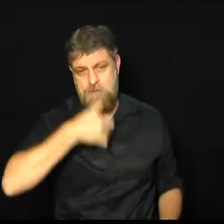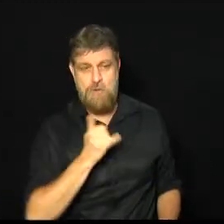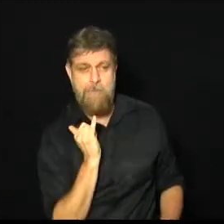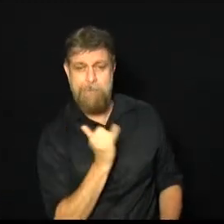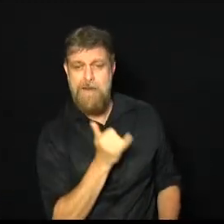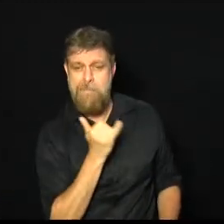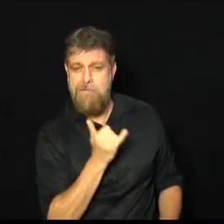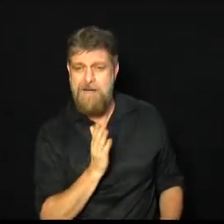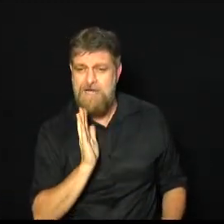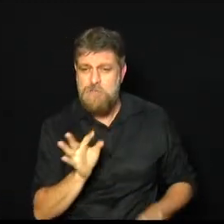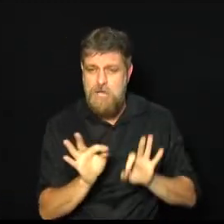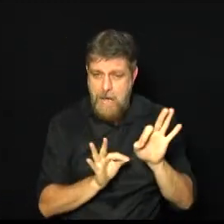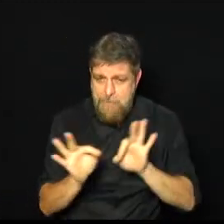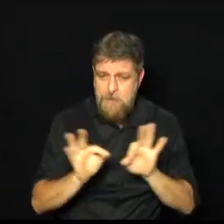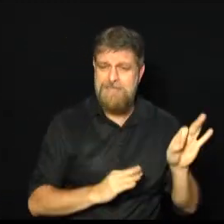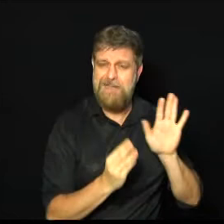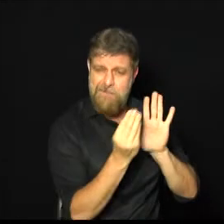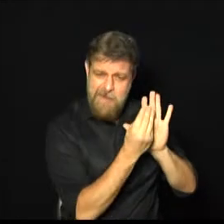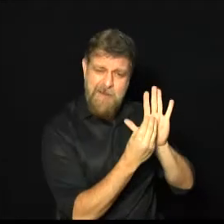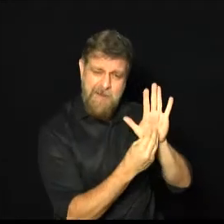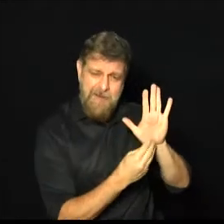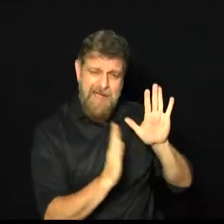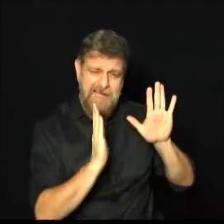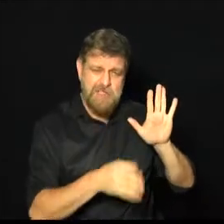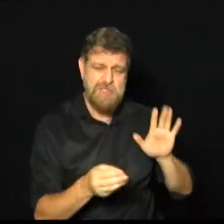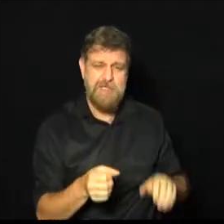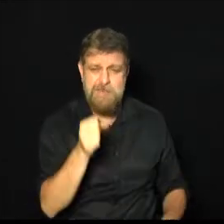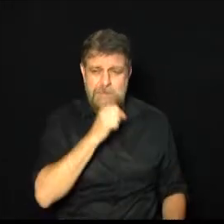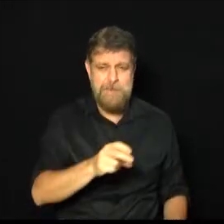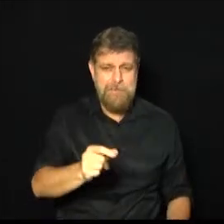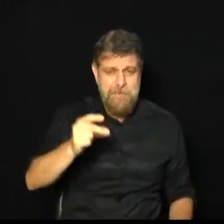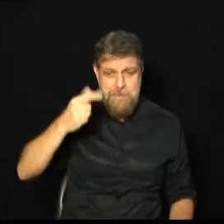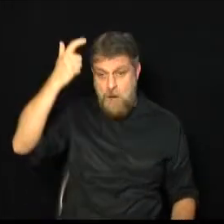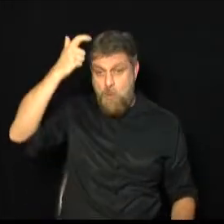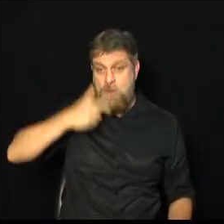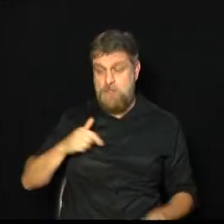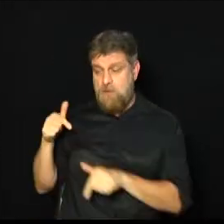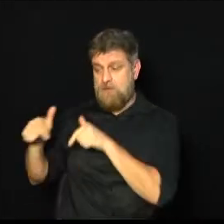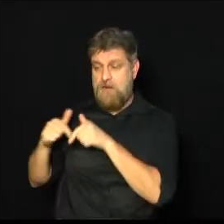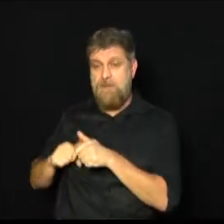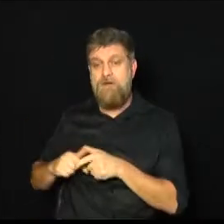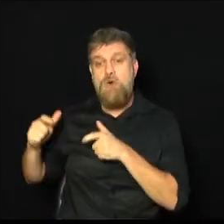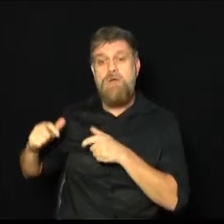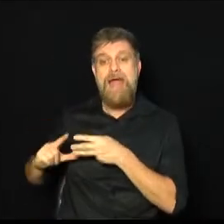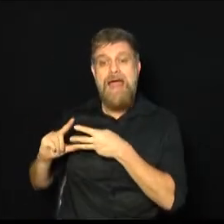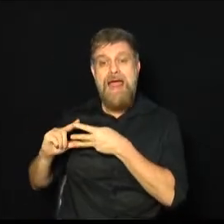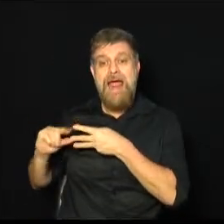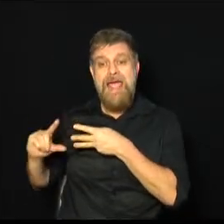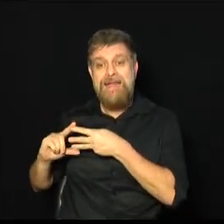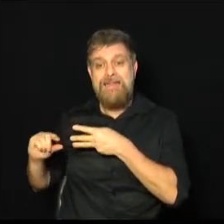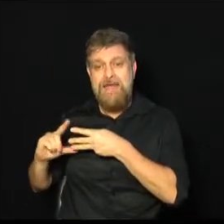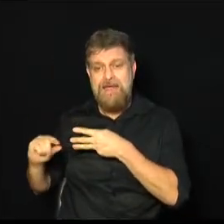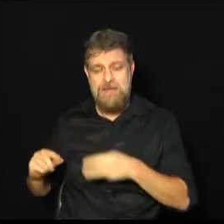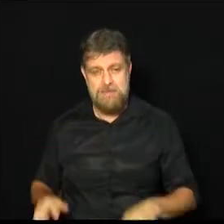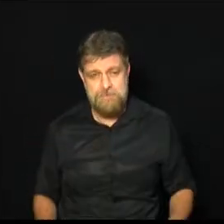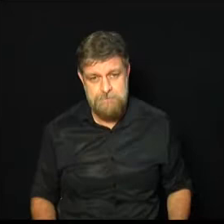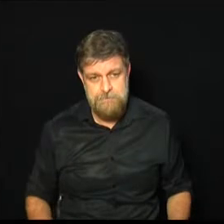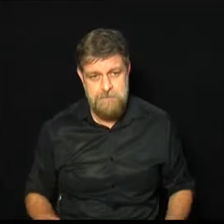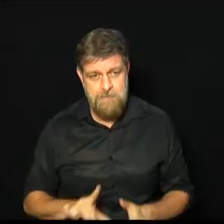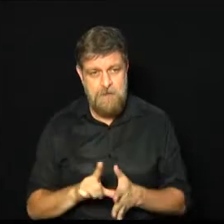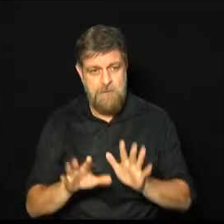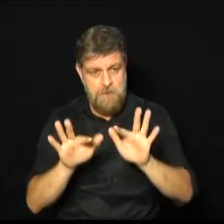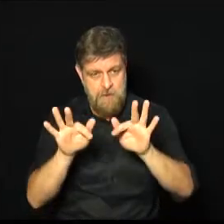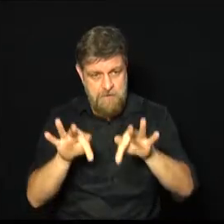está projetada lá, que fizemos isso na época que eu estava lá na INDEC. Muito bem. Aí nós vamos para o trecho final